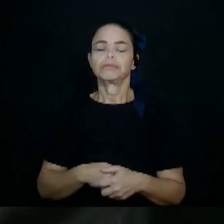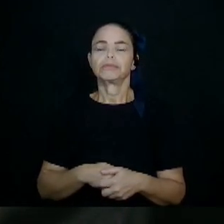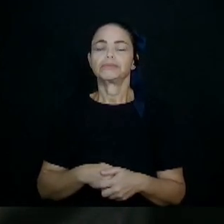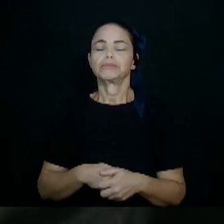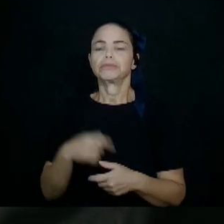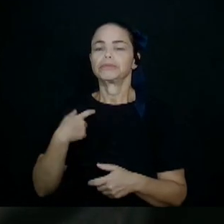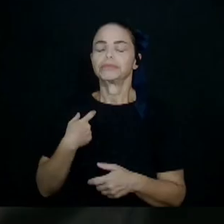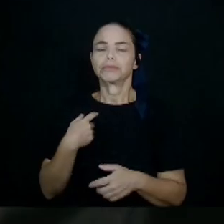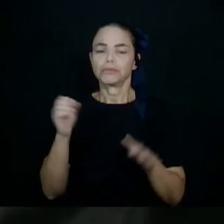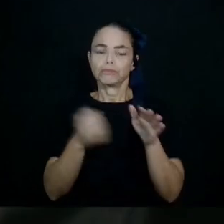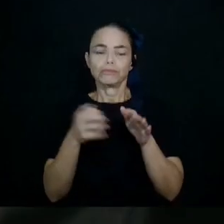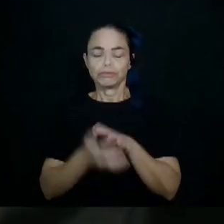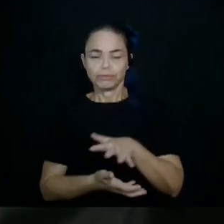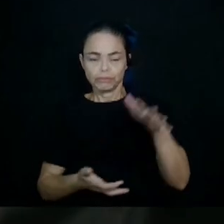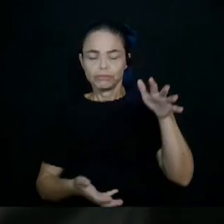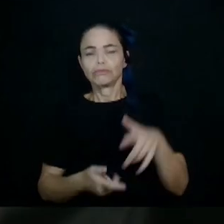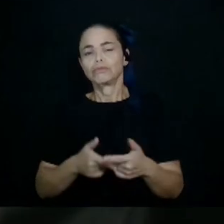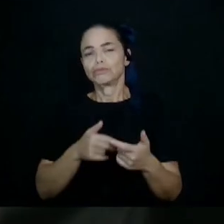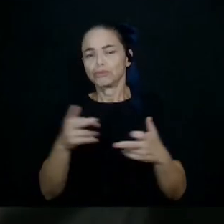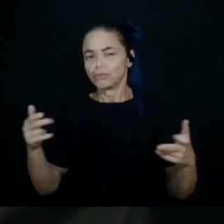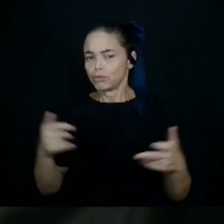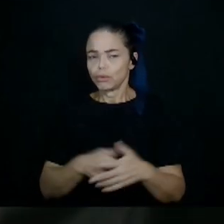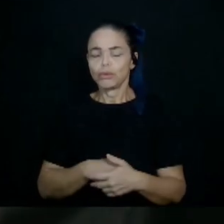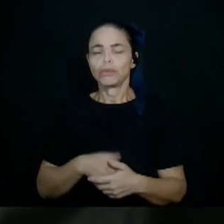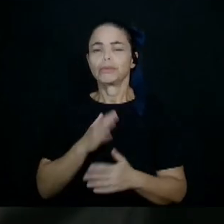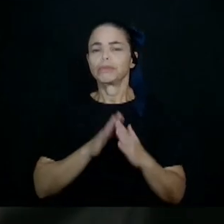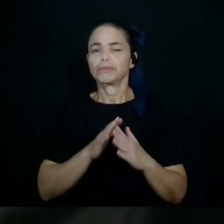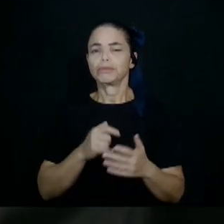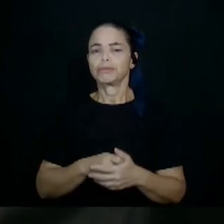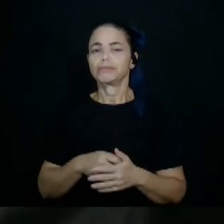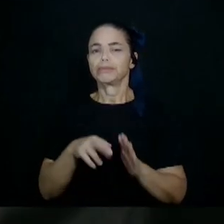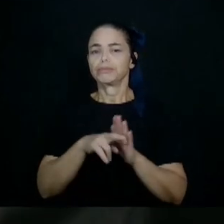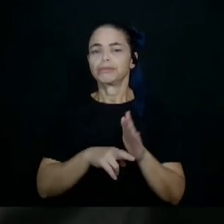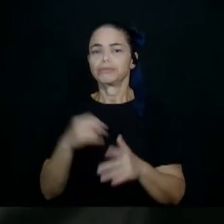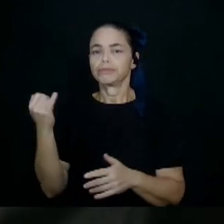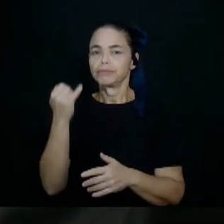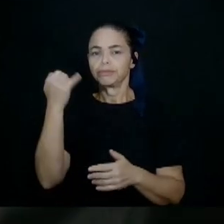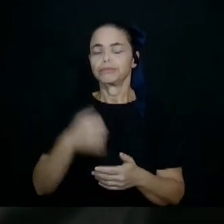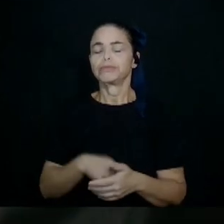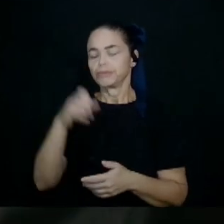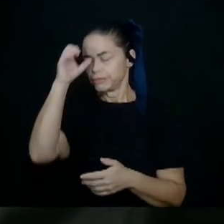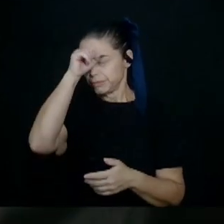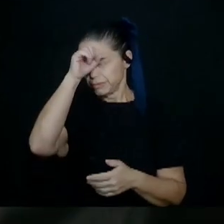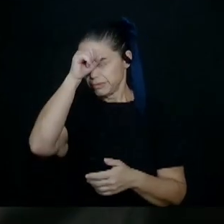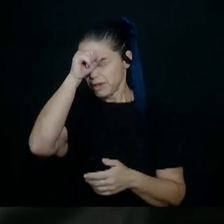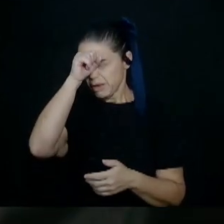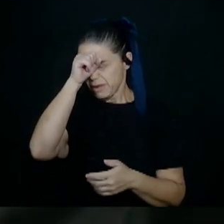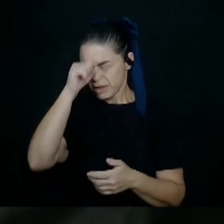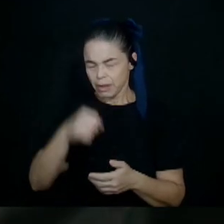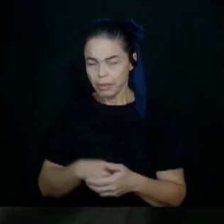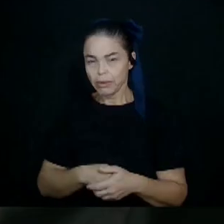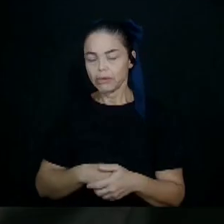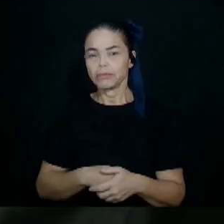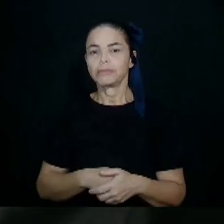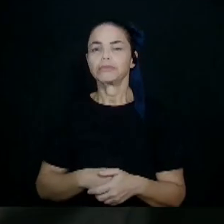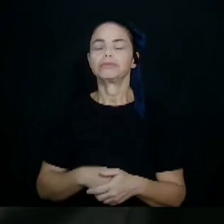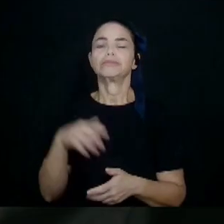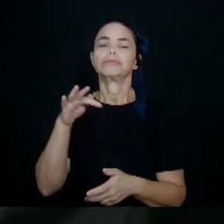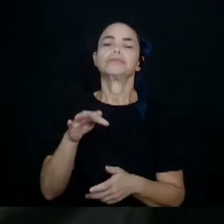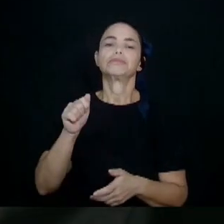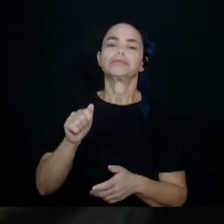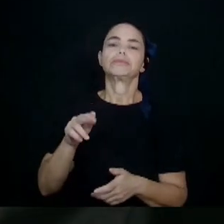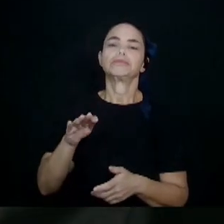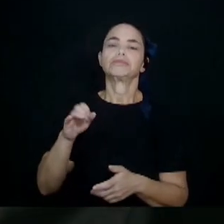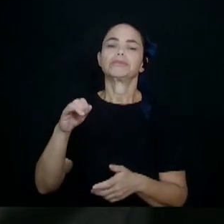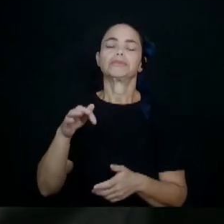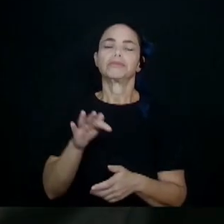acumular. Você acumula coisas em casa? Esse programa é importante para a gente aprender e entender. O Fábio Moreira, da Vila União. Tem gente